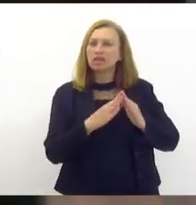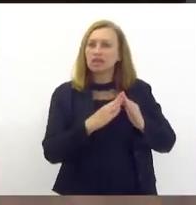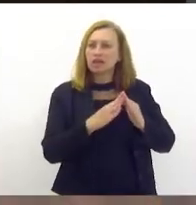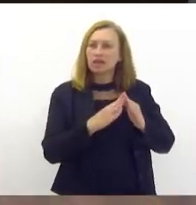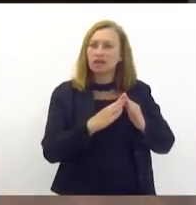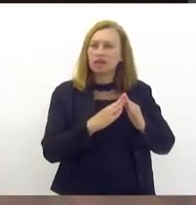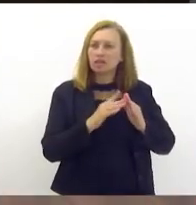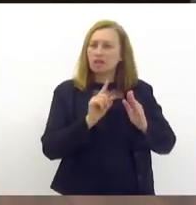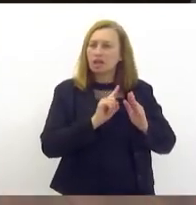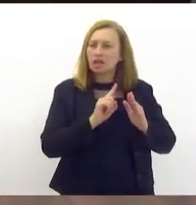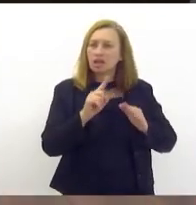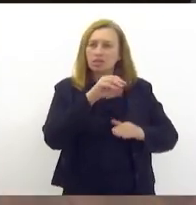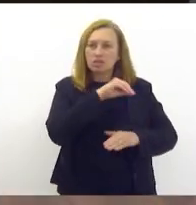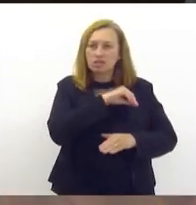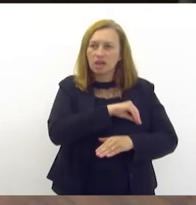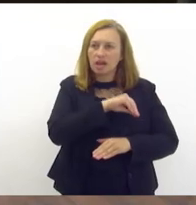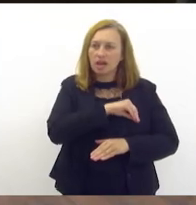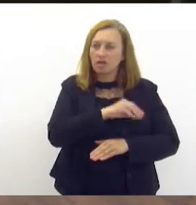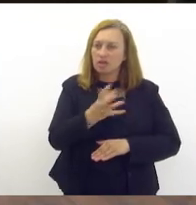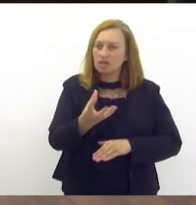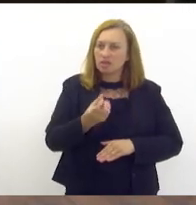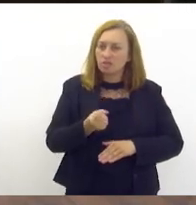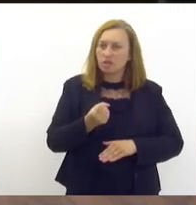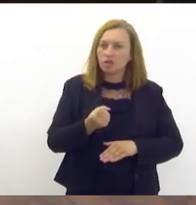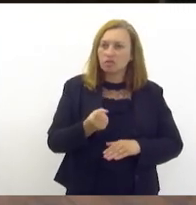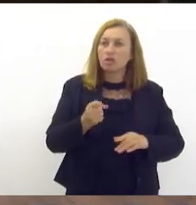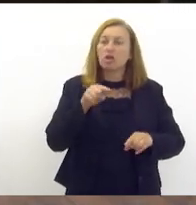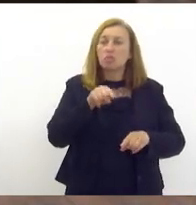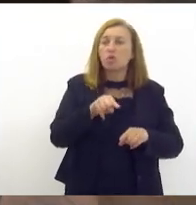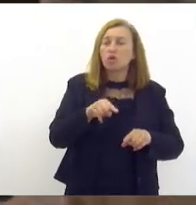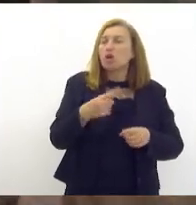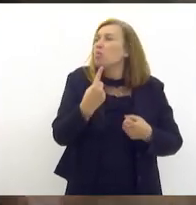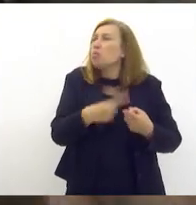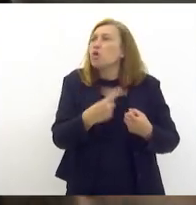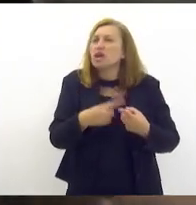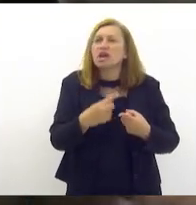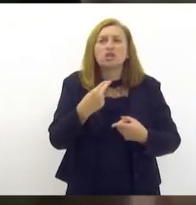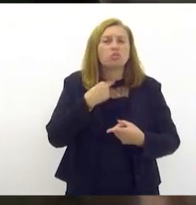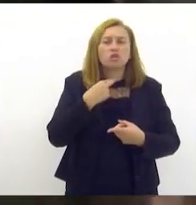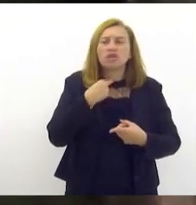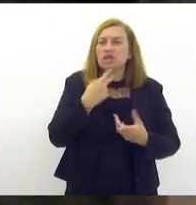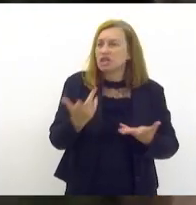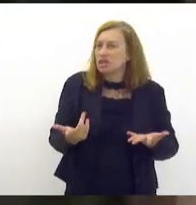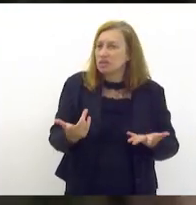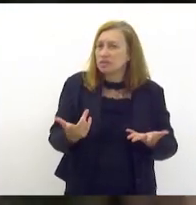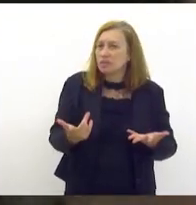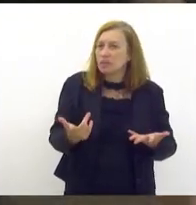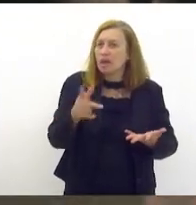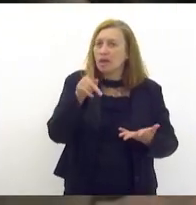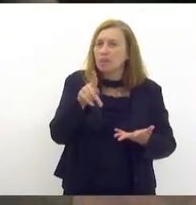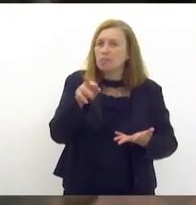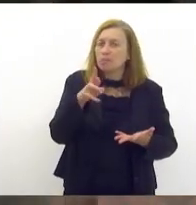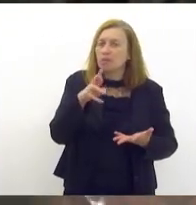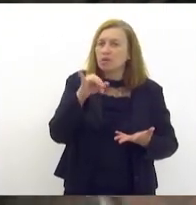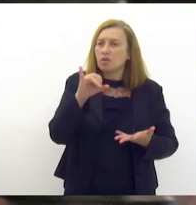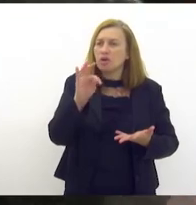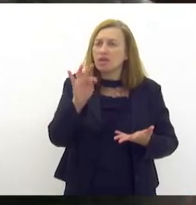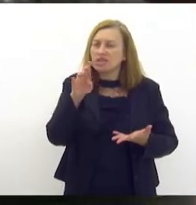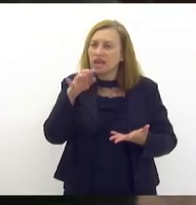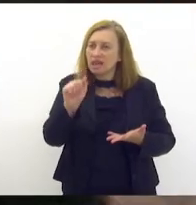não remunerado. Ponto. E por que não poderia ter prioritariamente? Porque